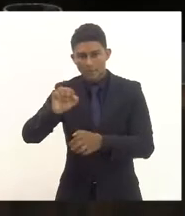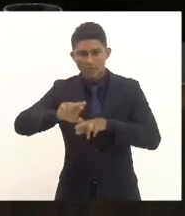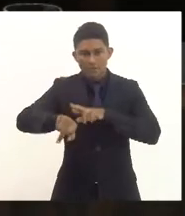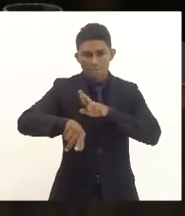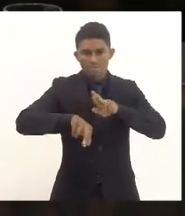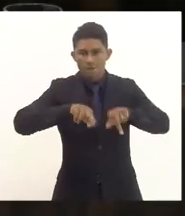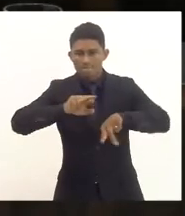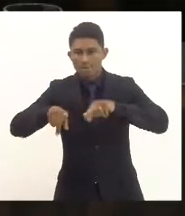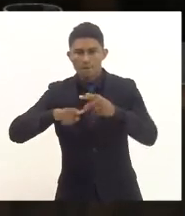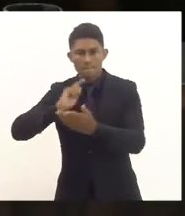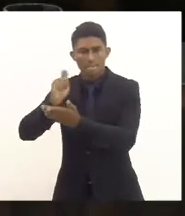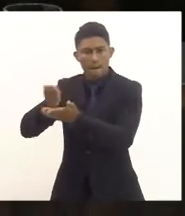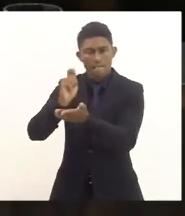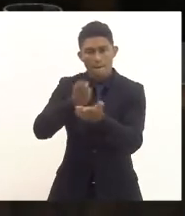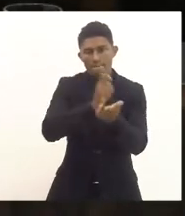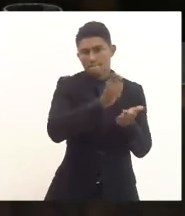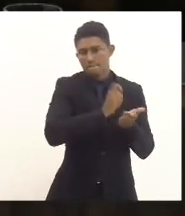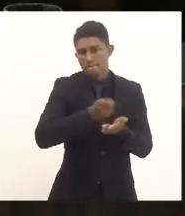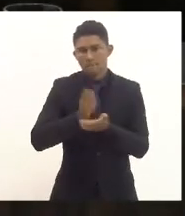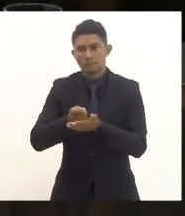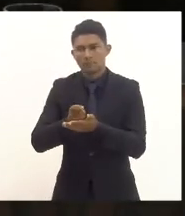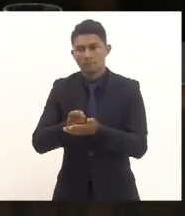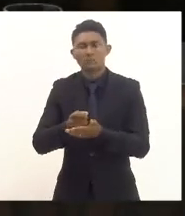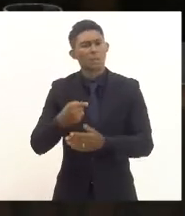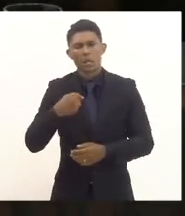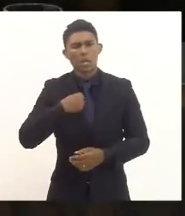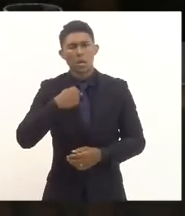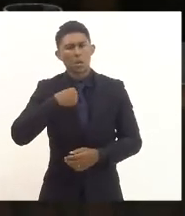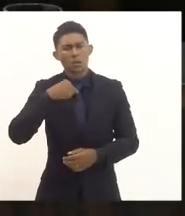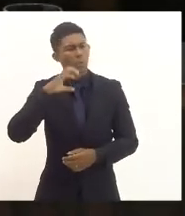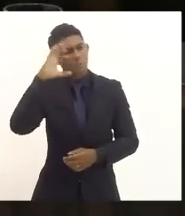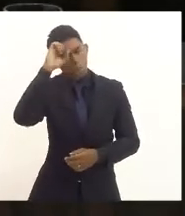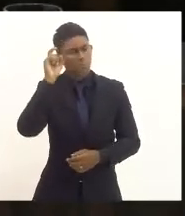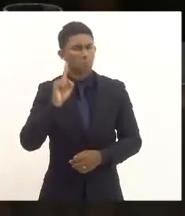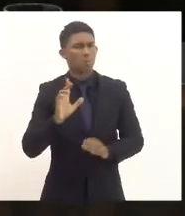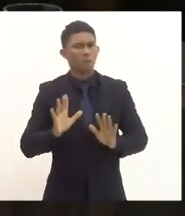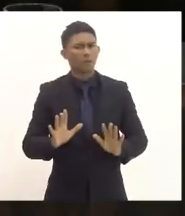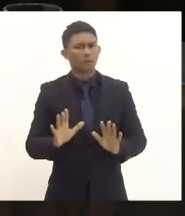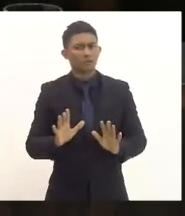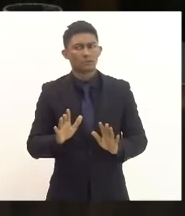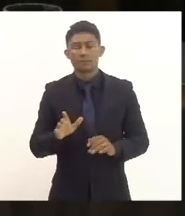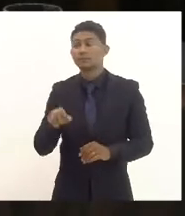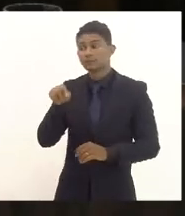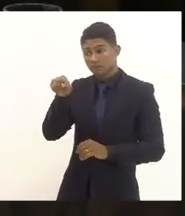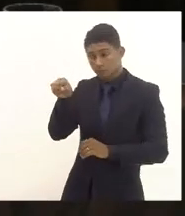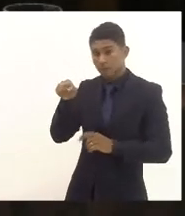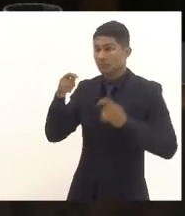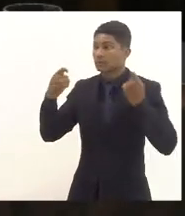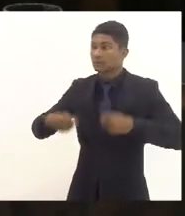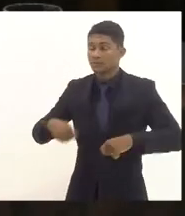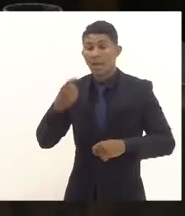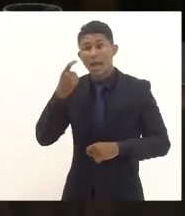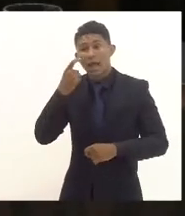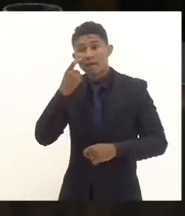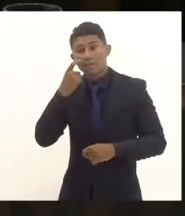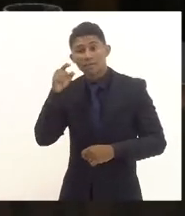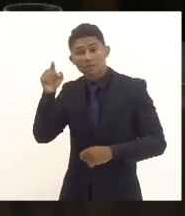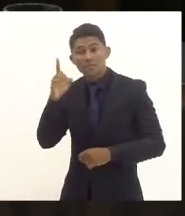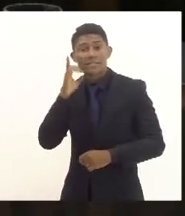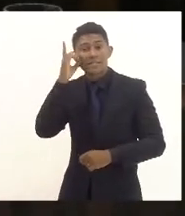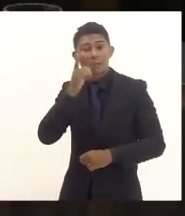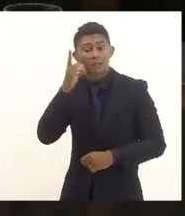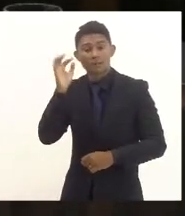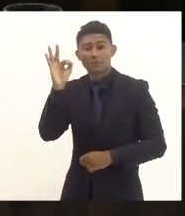entendo pelo tempo que eu tô aqui eu não aprendi isso ainda tem que mexer primeiro passo ele tem que ser candidato a deputado federal